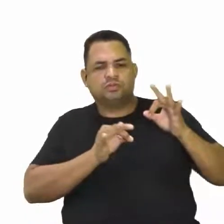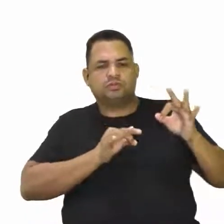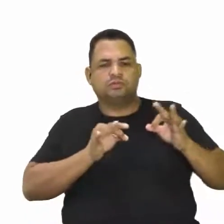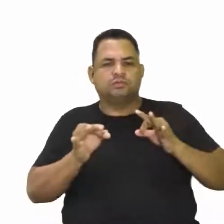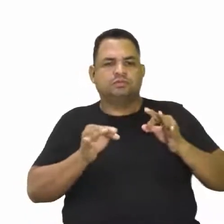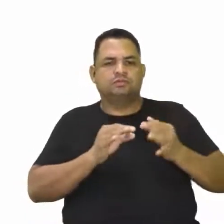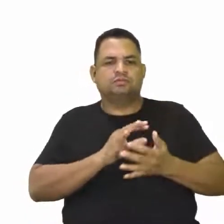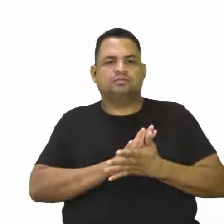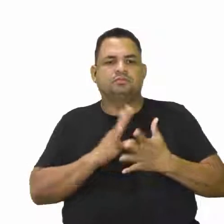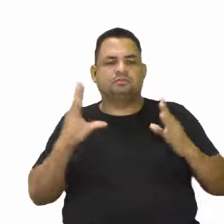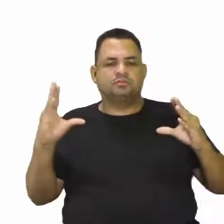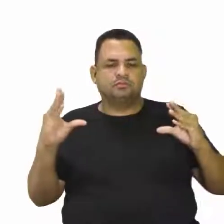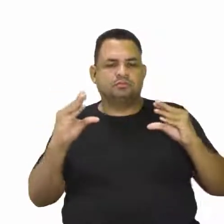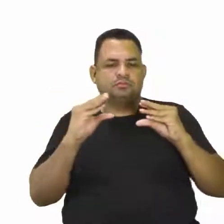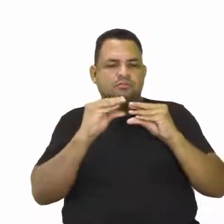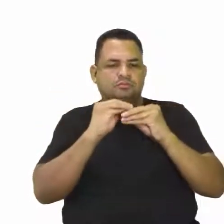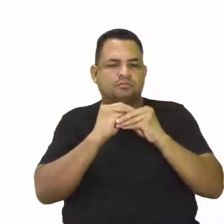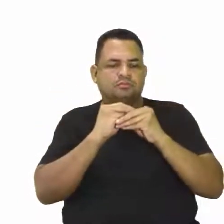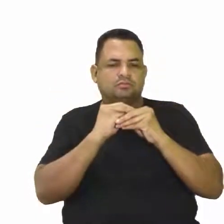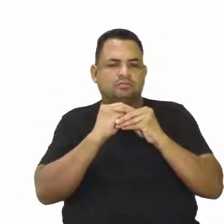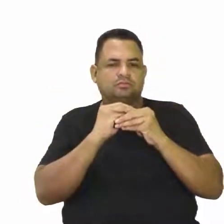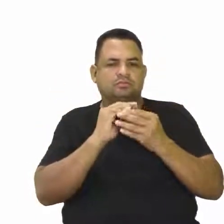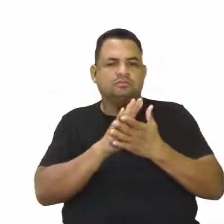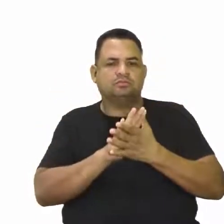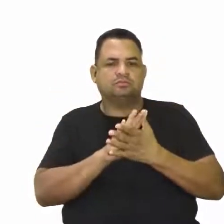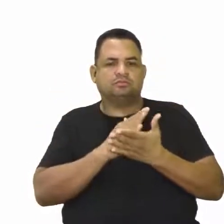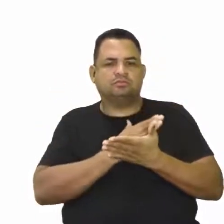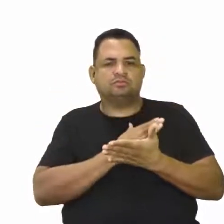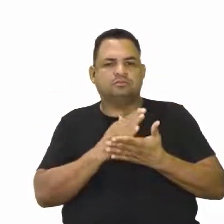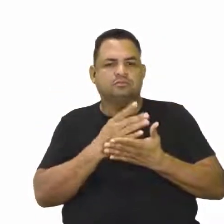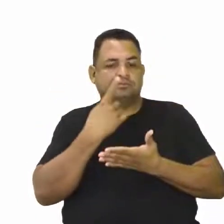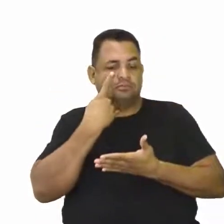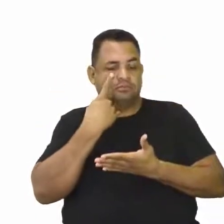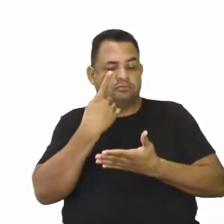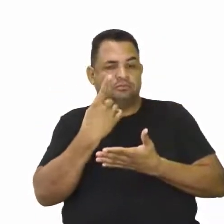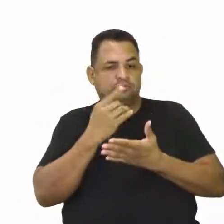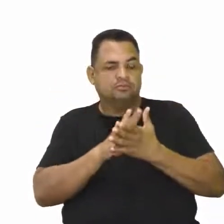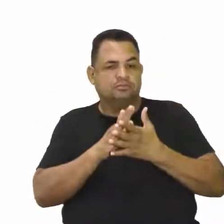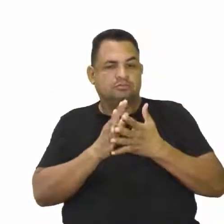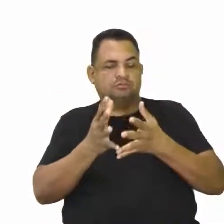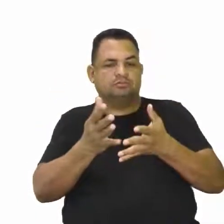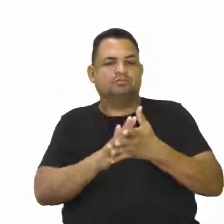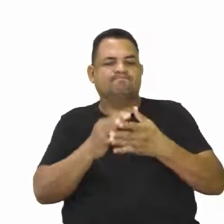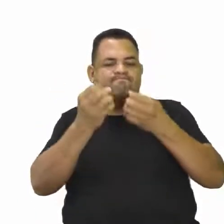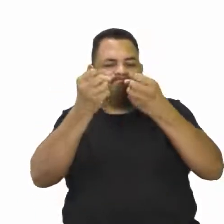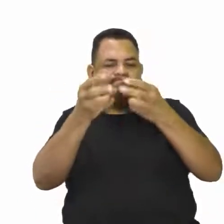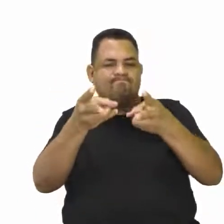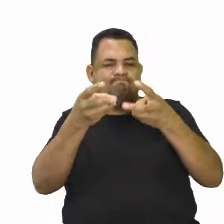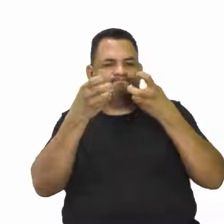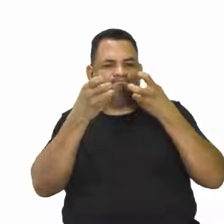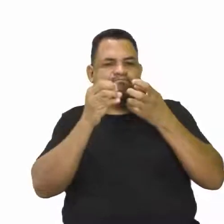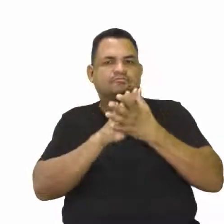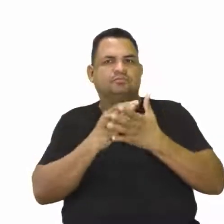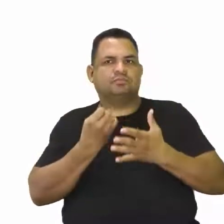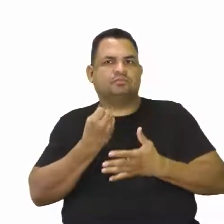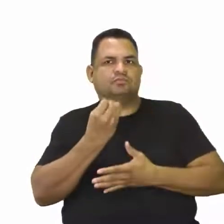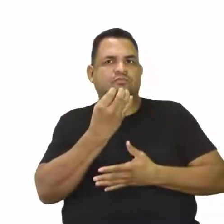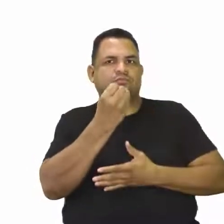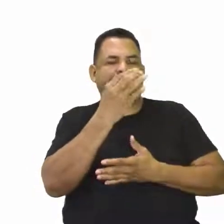Organizados. Resumidamente, no início você já percebe que a pessoa foi para os Estados Unidos. De